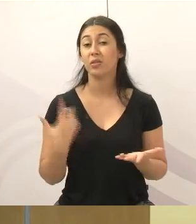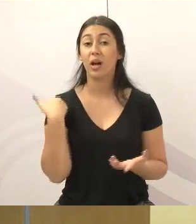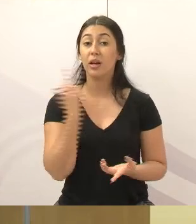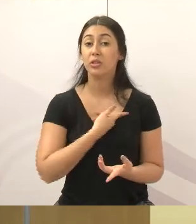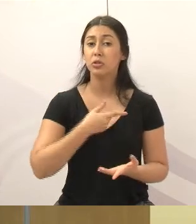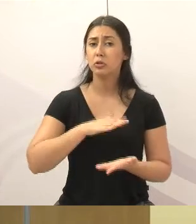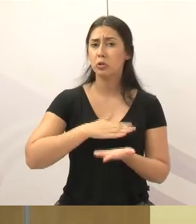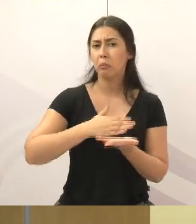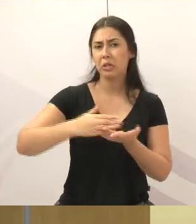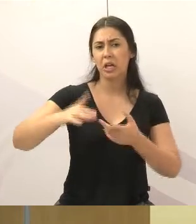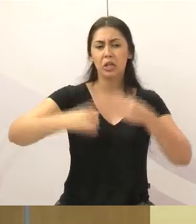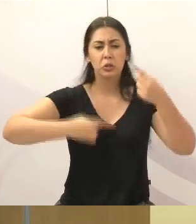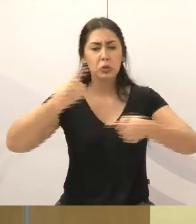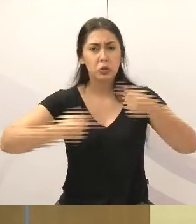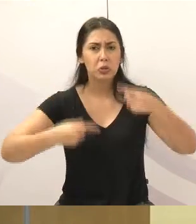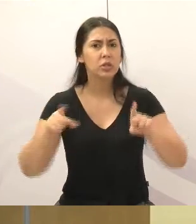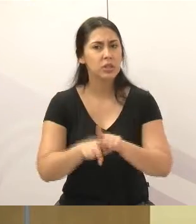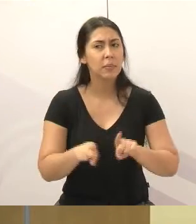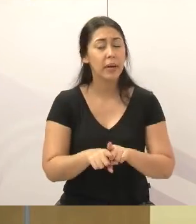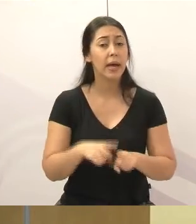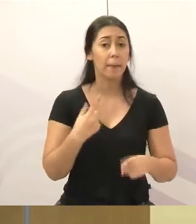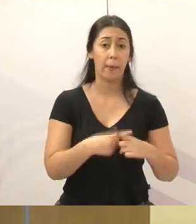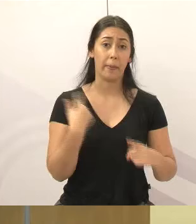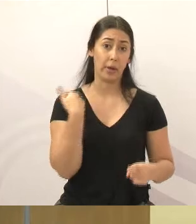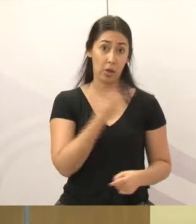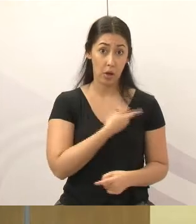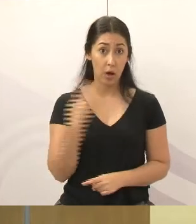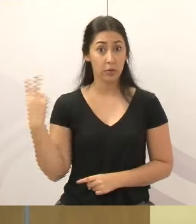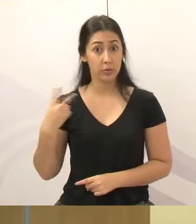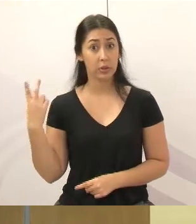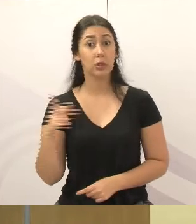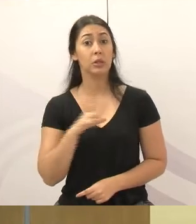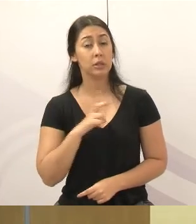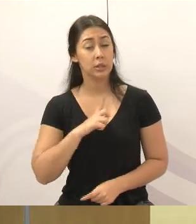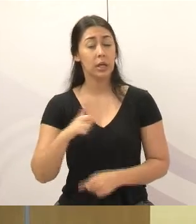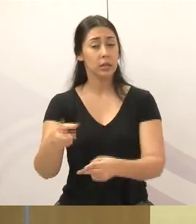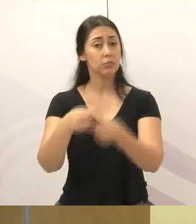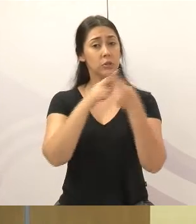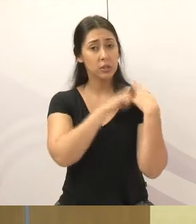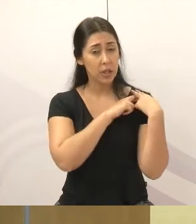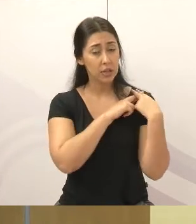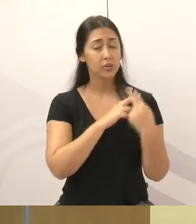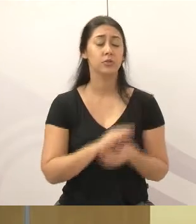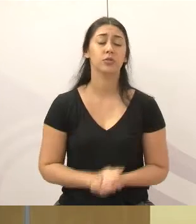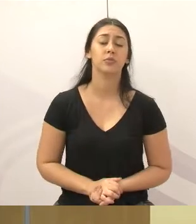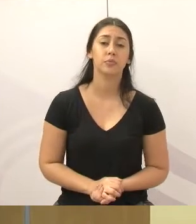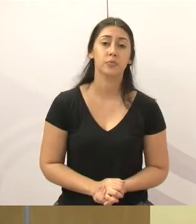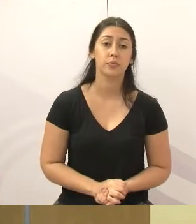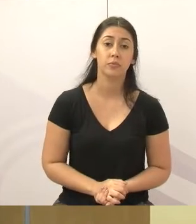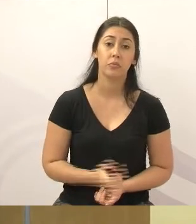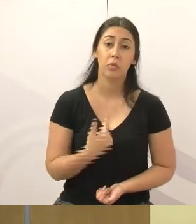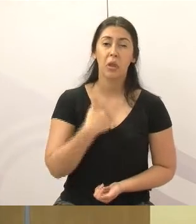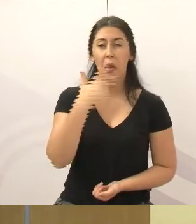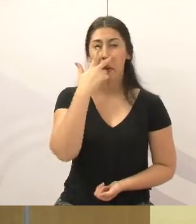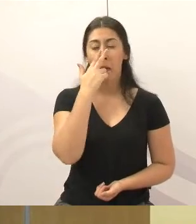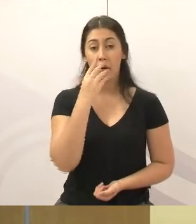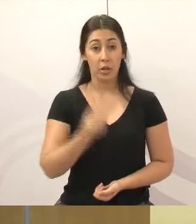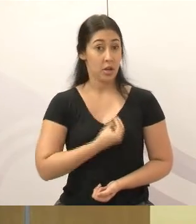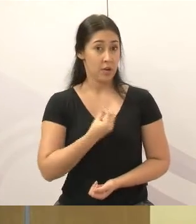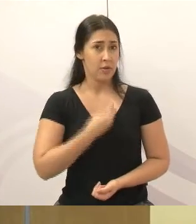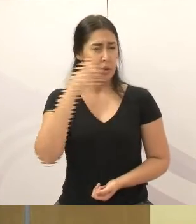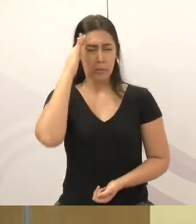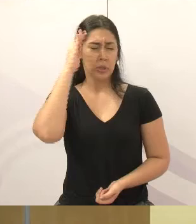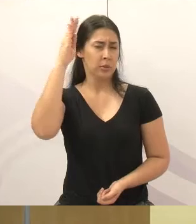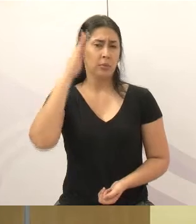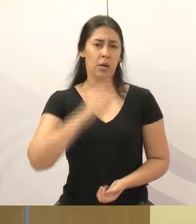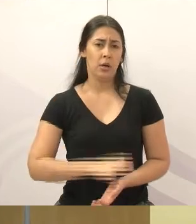vereador, a gente tem uma responsabilidade muito grande com os munícipes da nossa cidade, e respeitando muito. Eu acho que a vida é o fundamental, e é